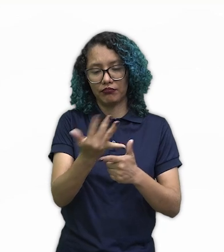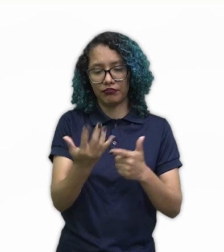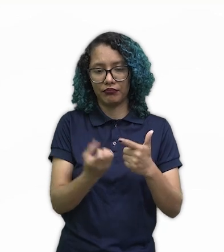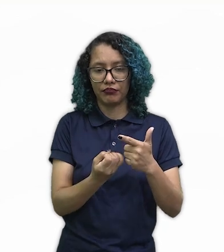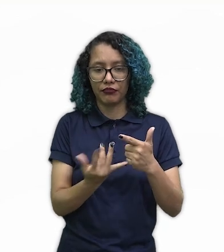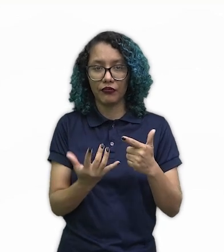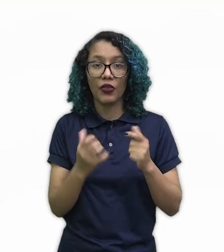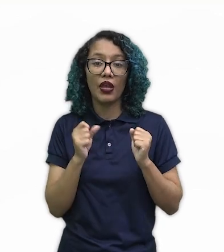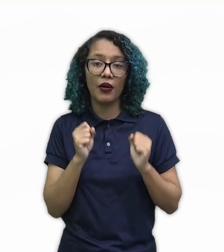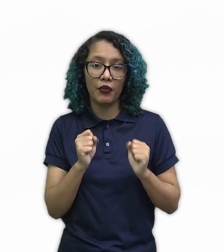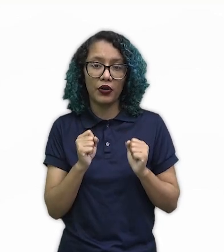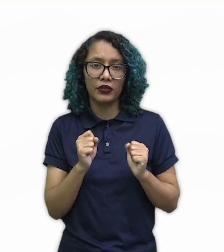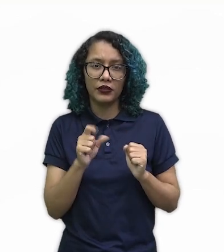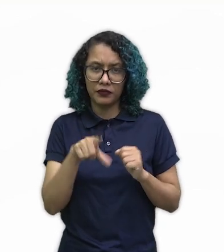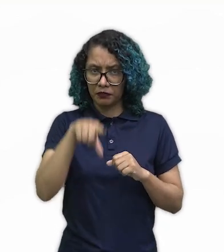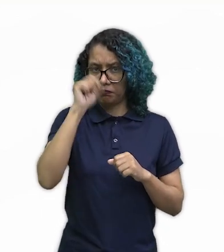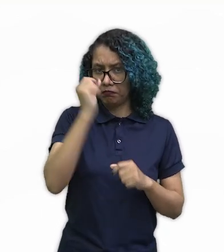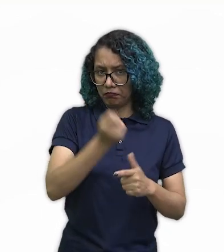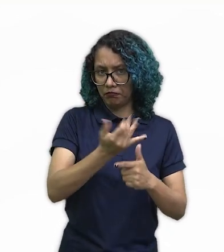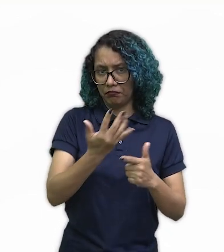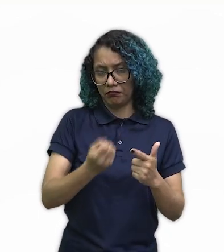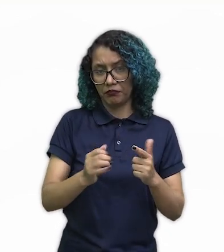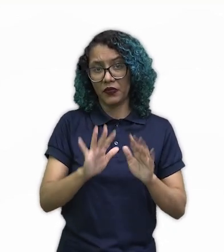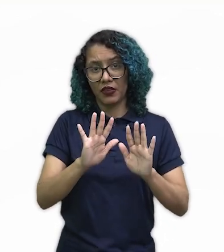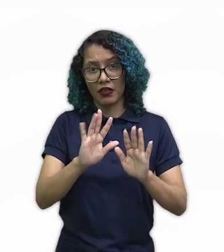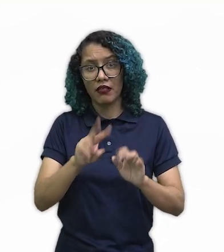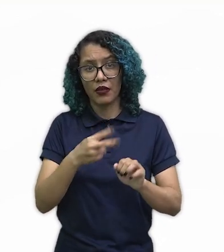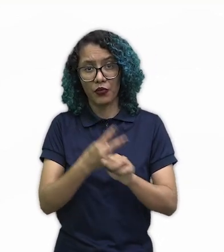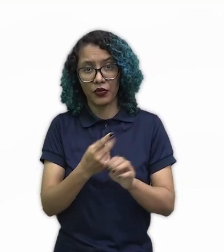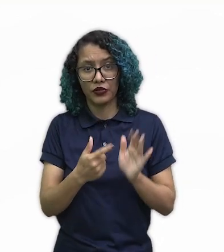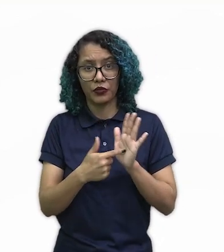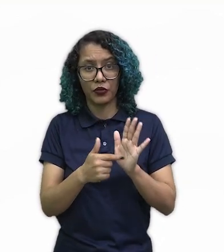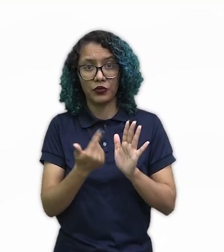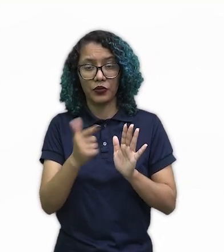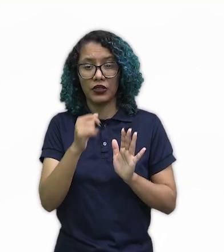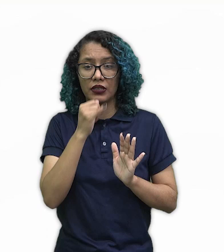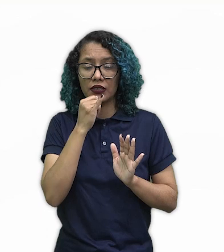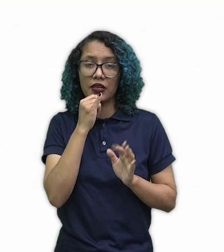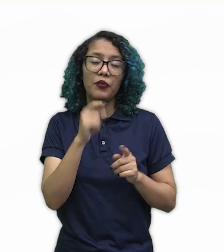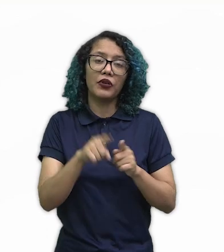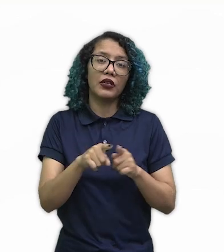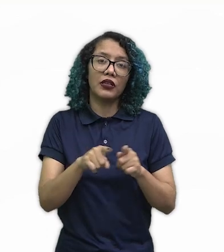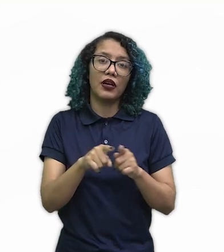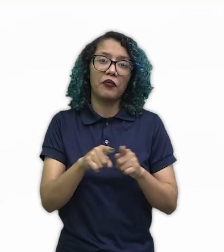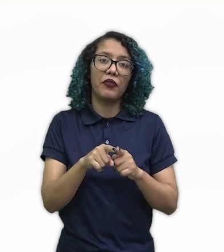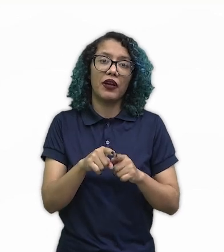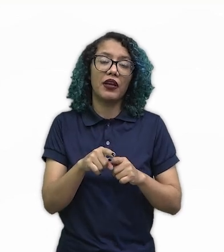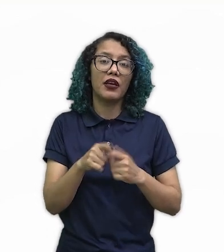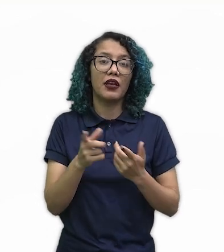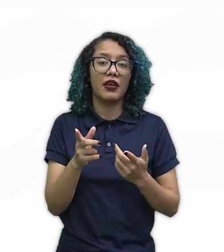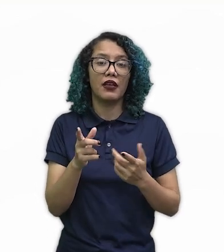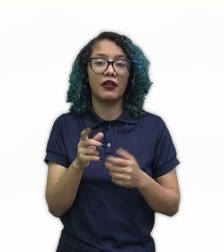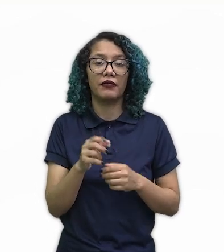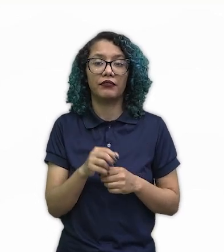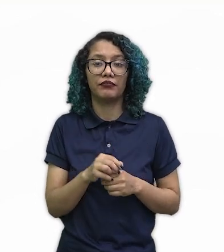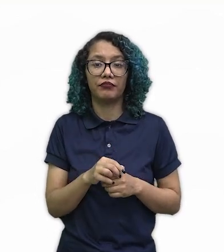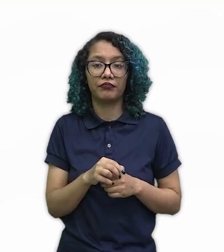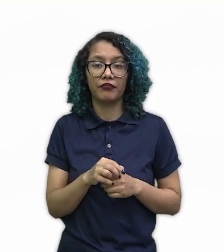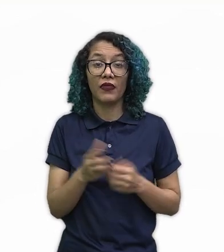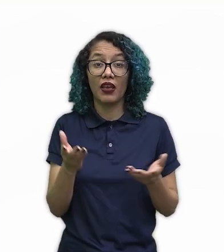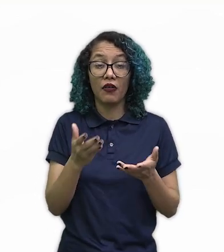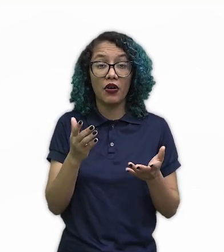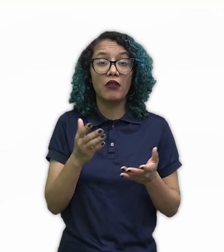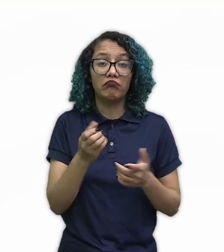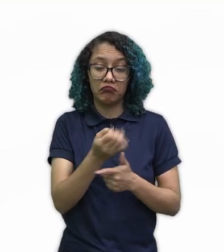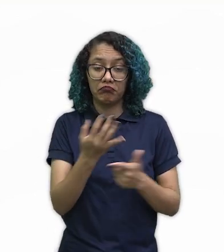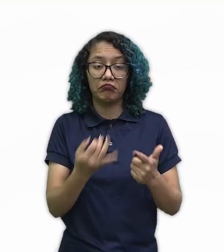bom? Vamos usar na forma de fração, mas depois eu vou te mostrar uma situação aqui bem legal, que ajuda muito usar vamos usar na forma decimal, mas eu vou te mostrar na forma de